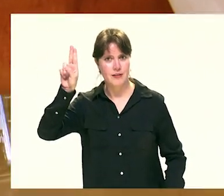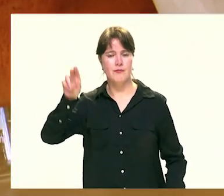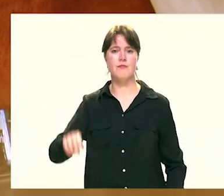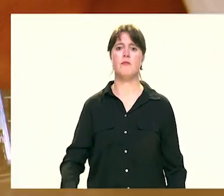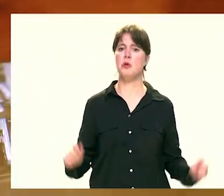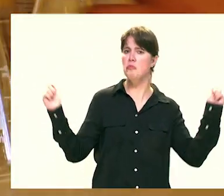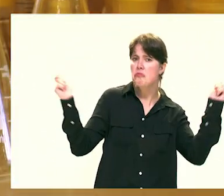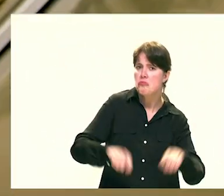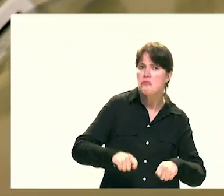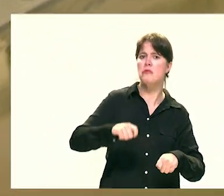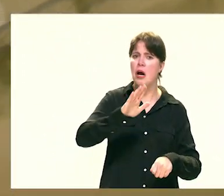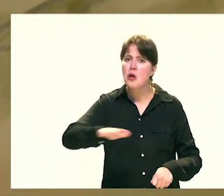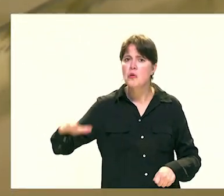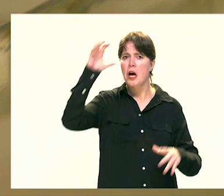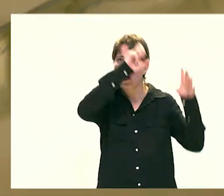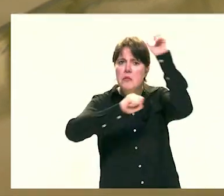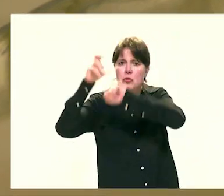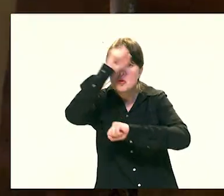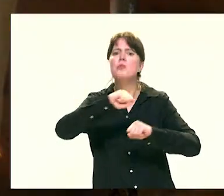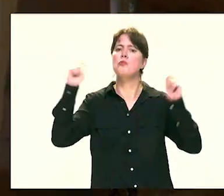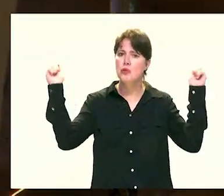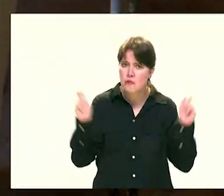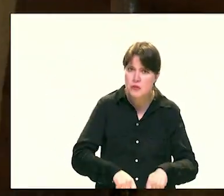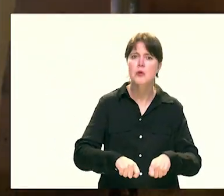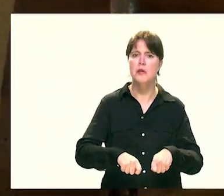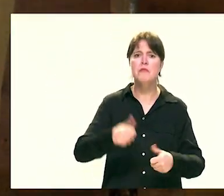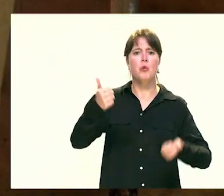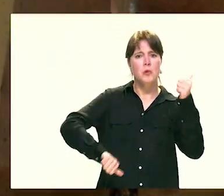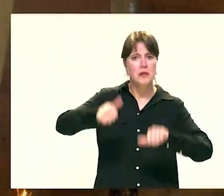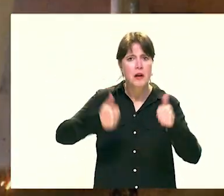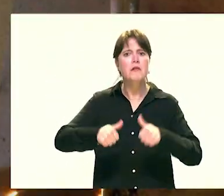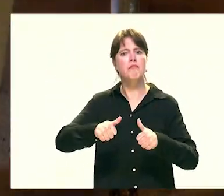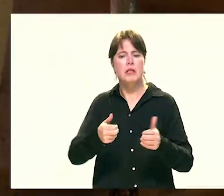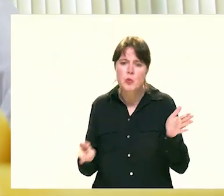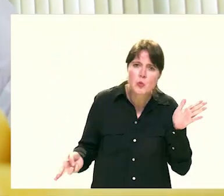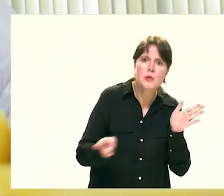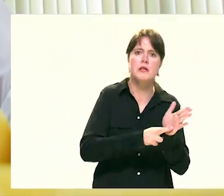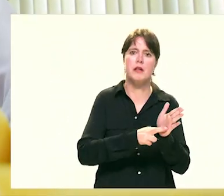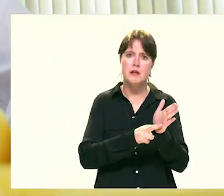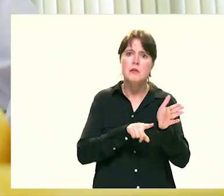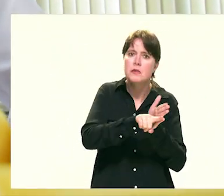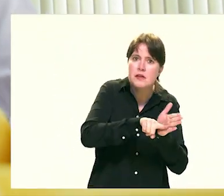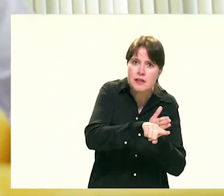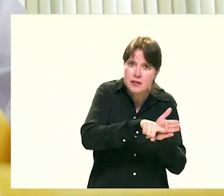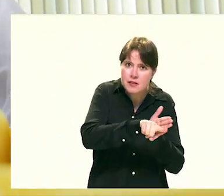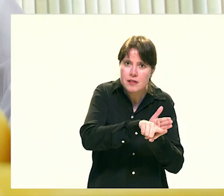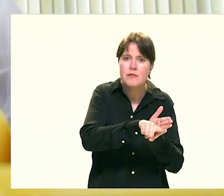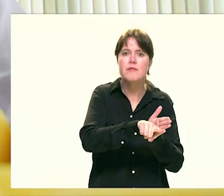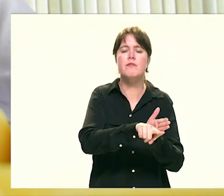E indo além, são mais de 100 laboratórios, distribuídos por toda a universidade, potencializando o aprendizado